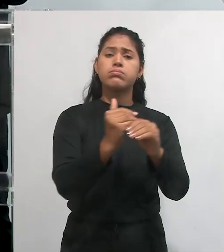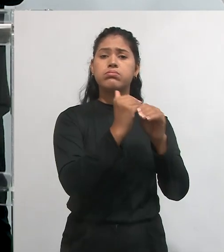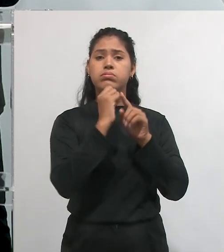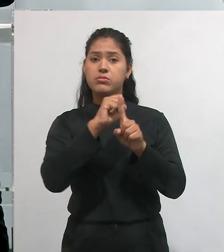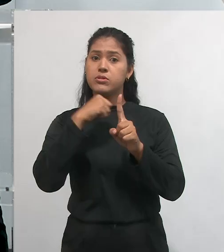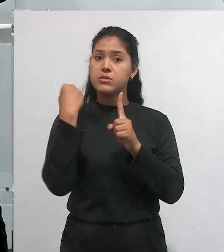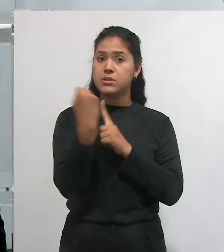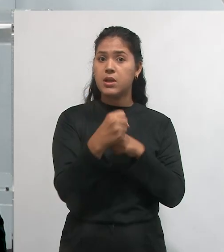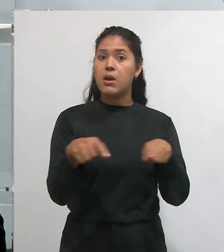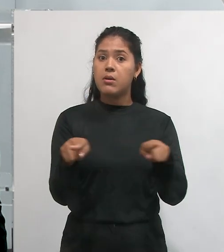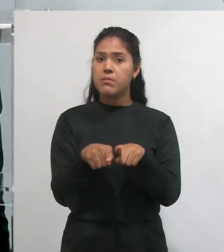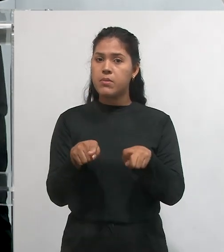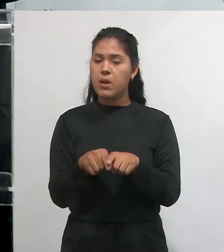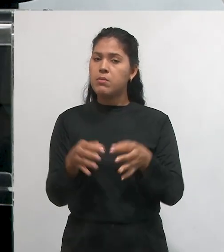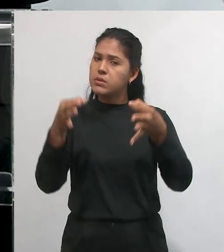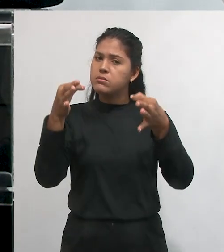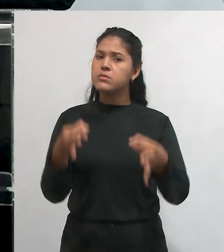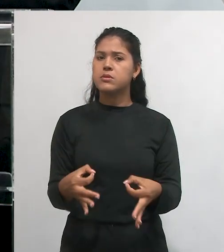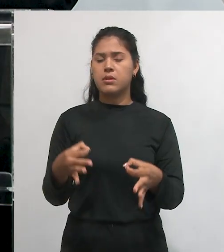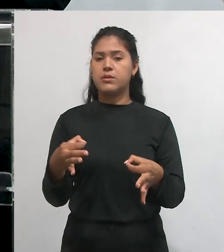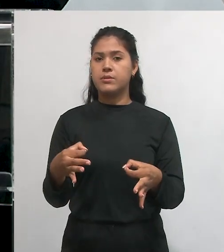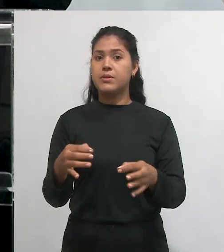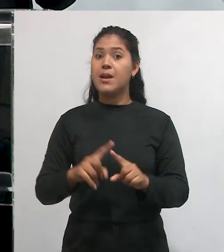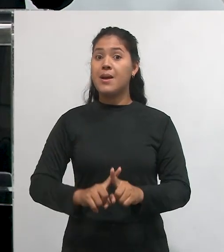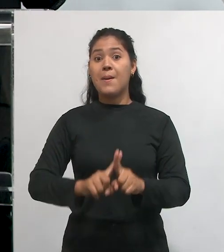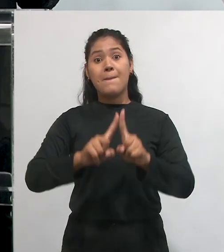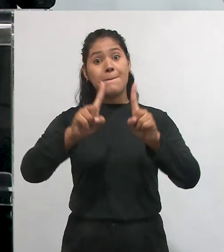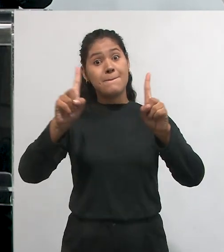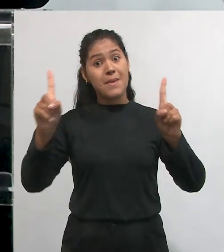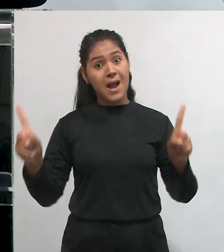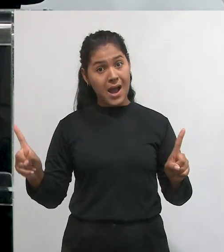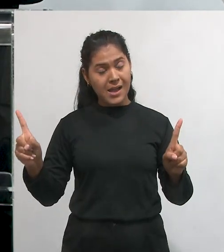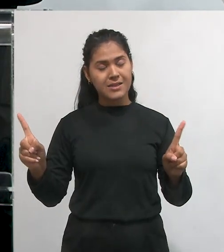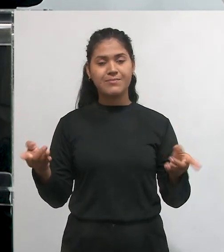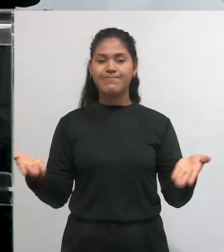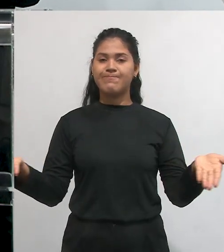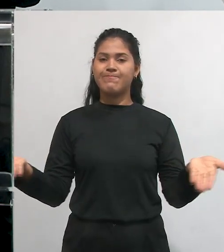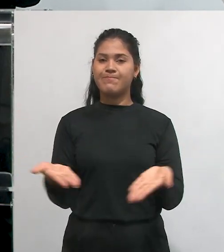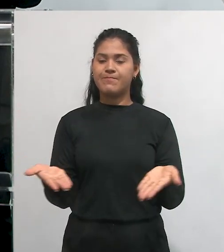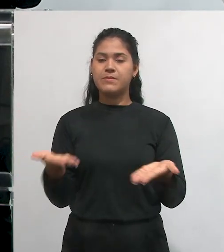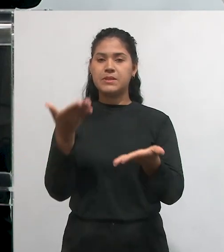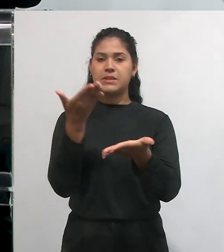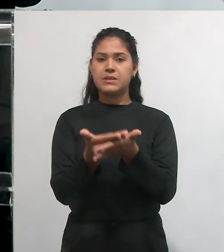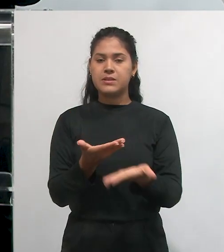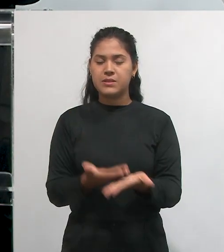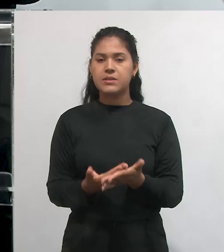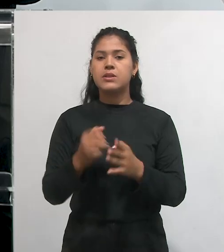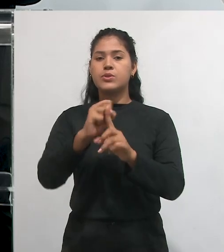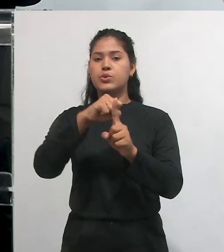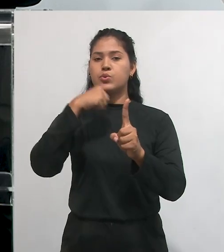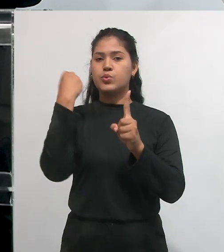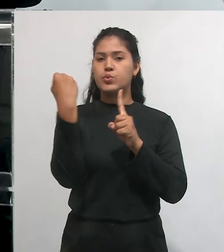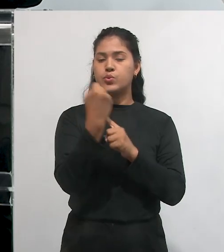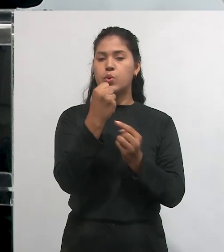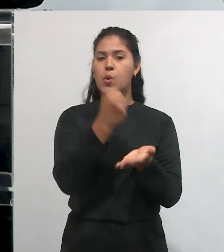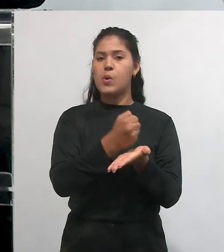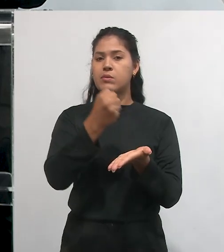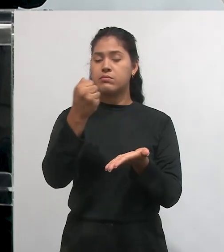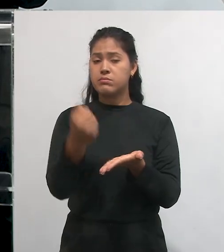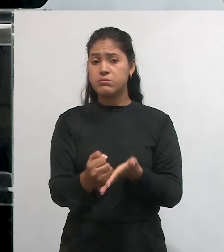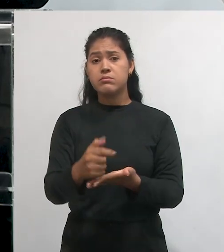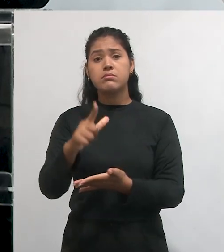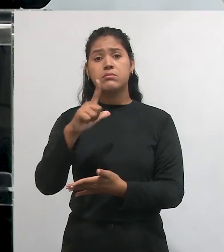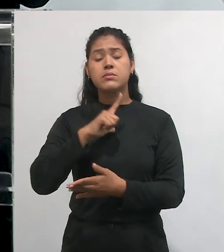Já para os contratualistas, descartam essa possibilidade e entende que